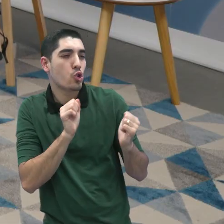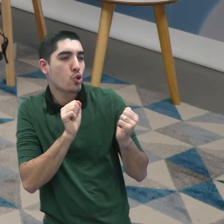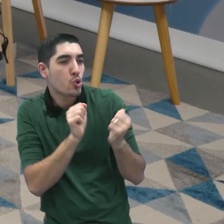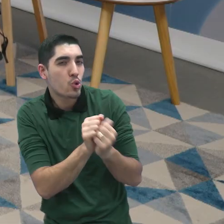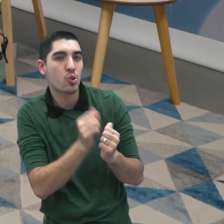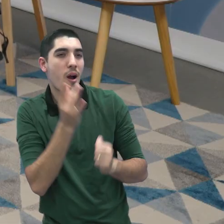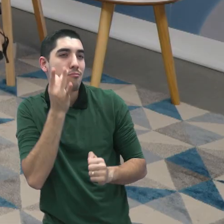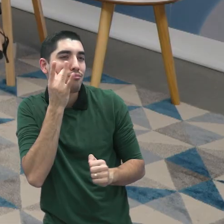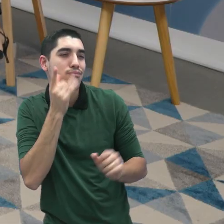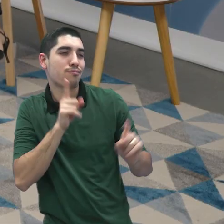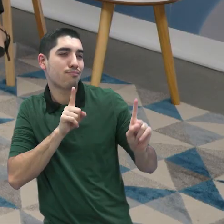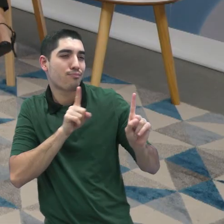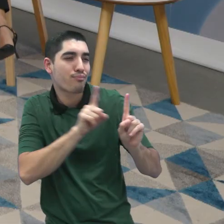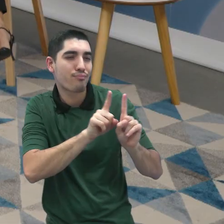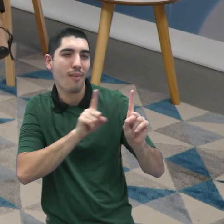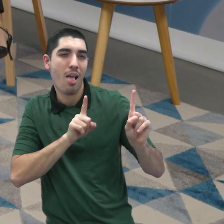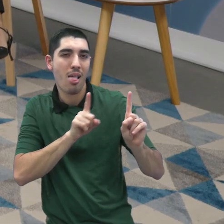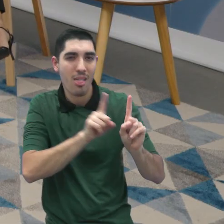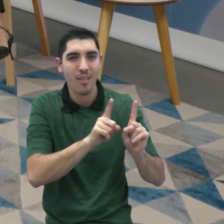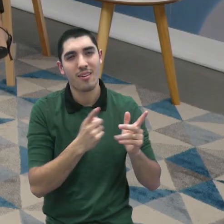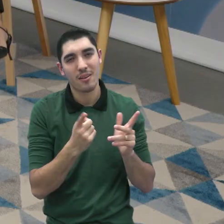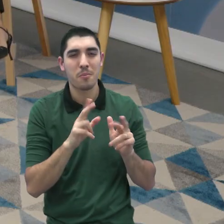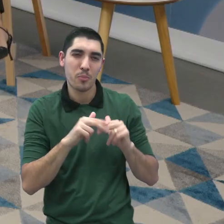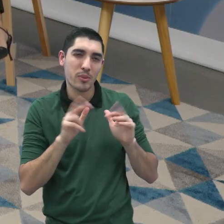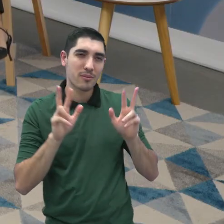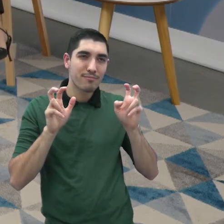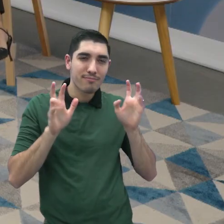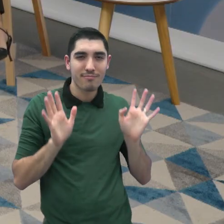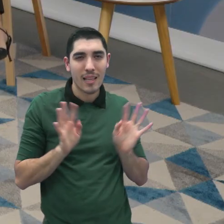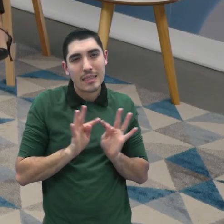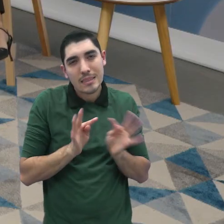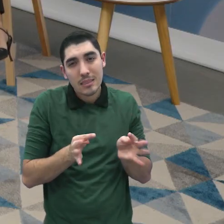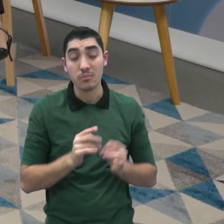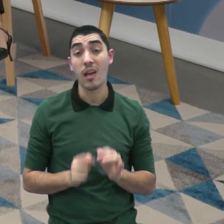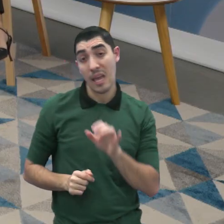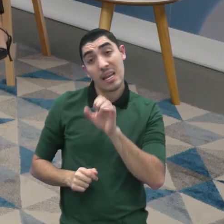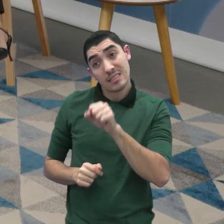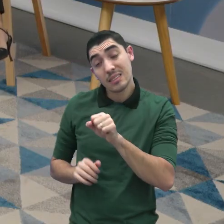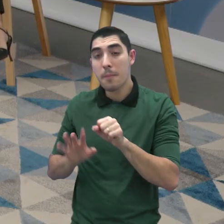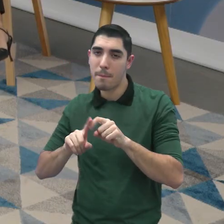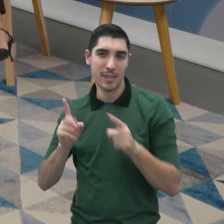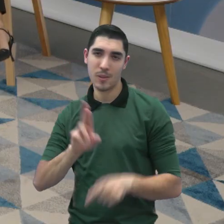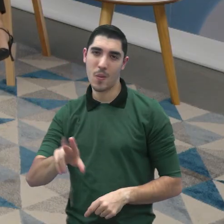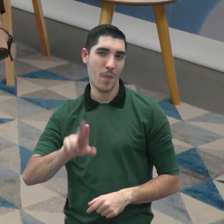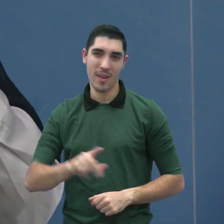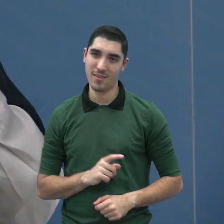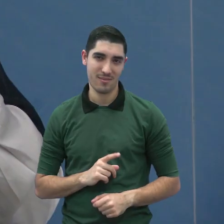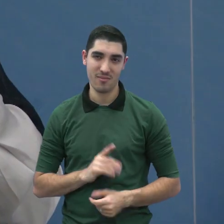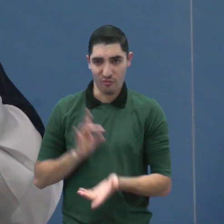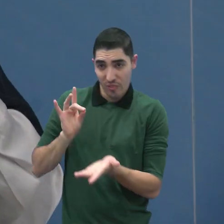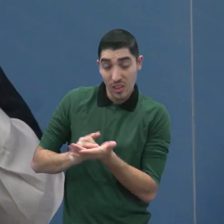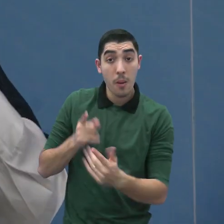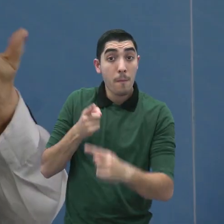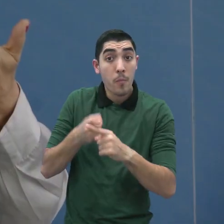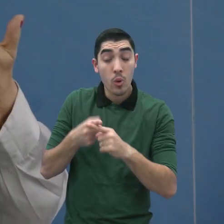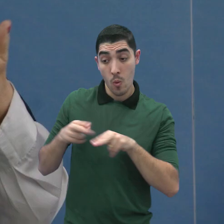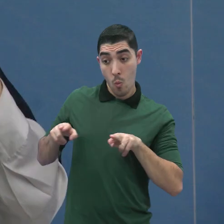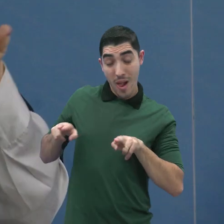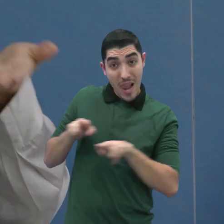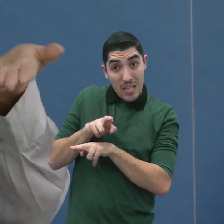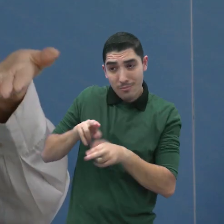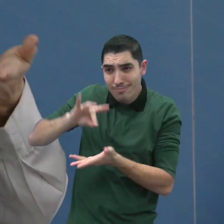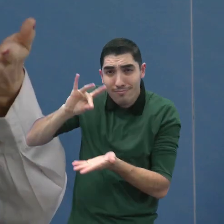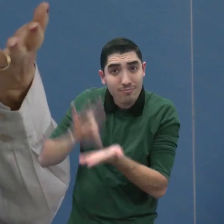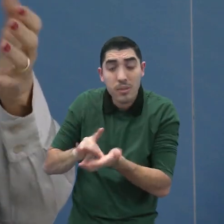sendo, em tese, Sim, mais simples para os tempos modernos. Só que não, né? Porque eu acho que o relacionamento verdadeiro